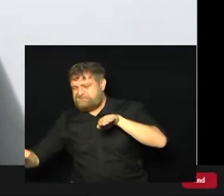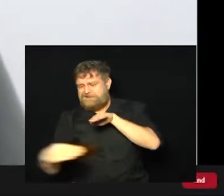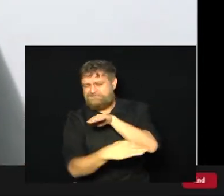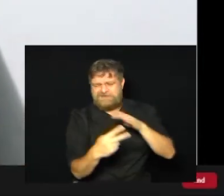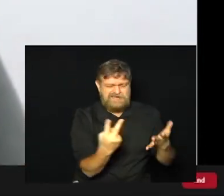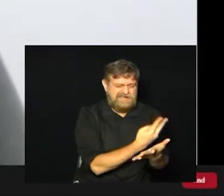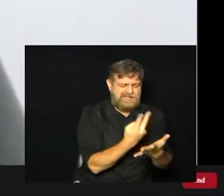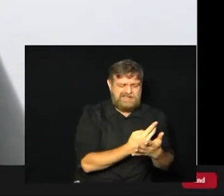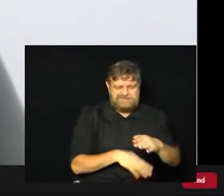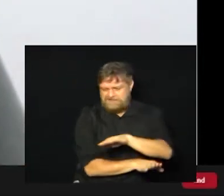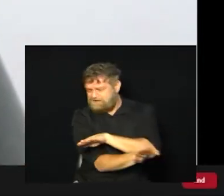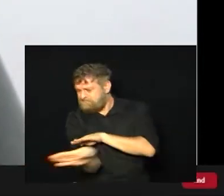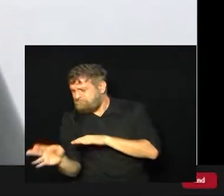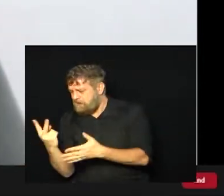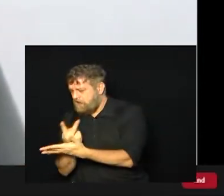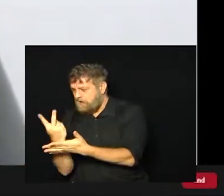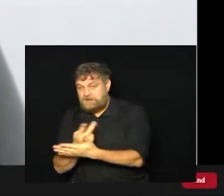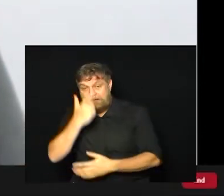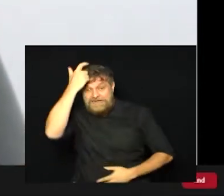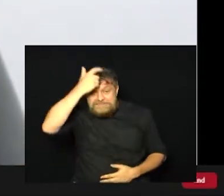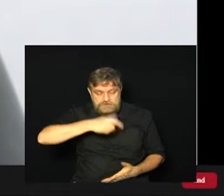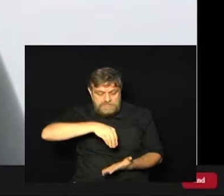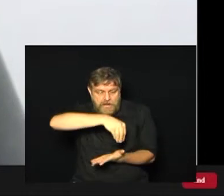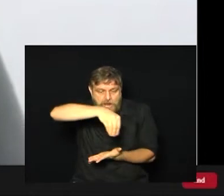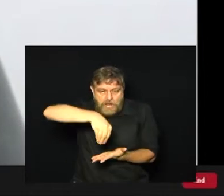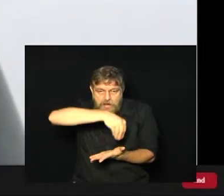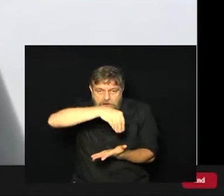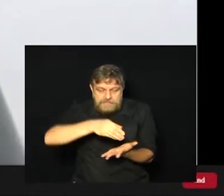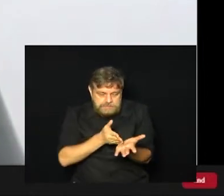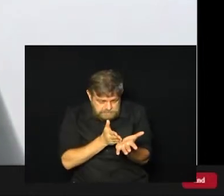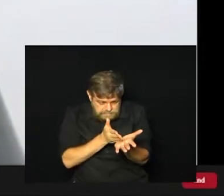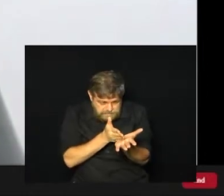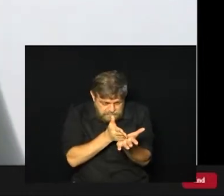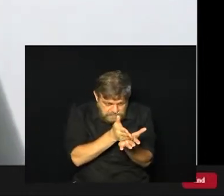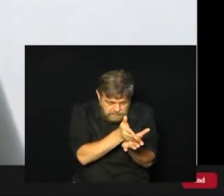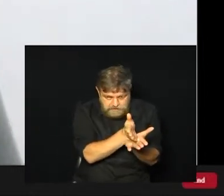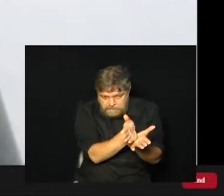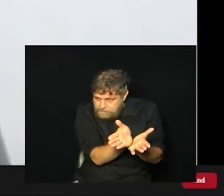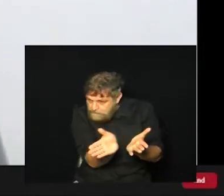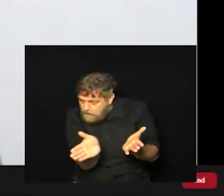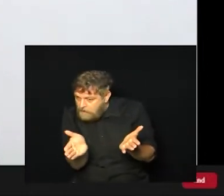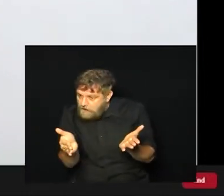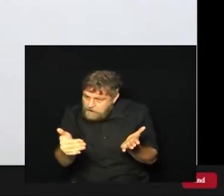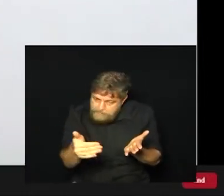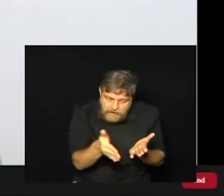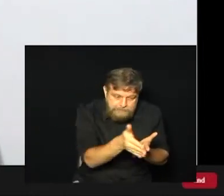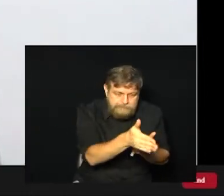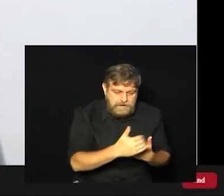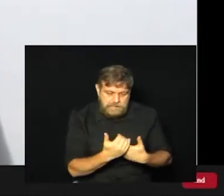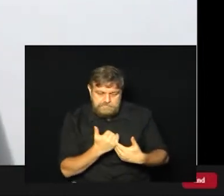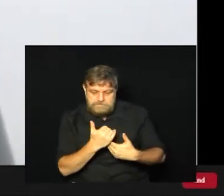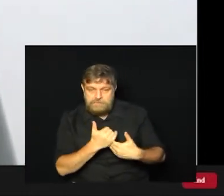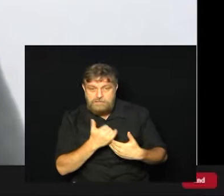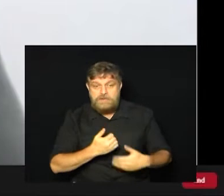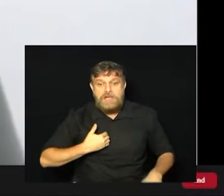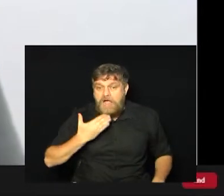enfim. Mas, se eu tiver um direcional, algo que tenha um conhecimento maior naquela área, não quer dizer que, às vezes, mas aí eu vou